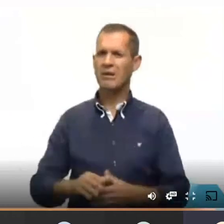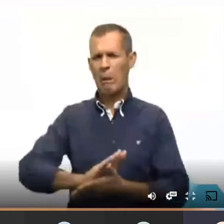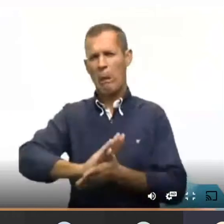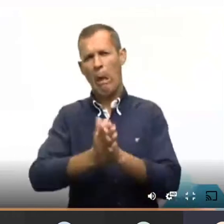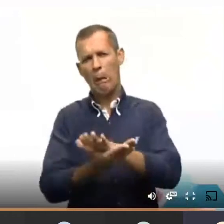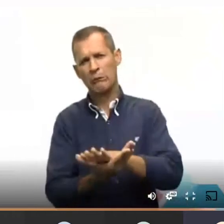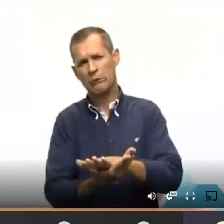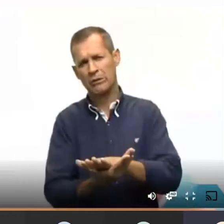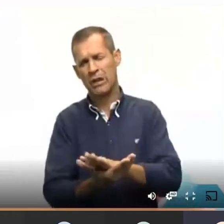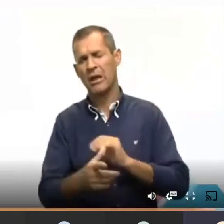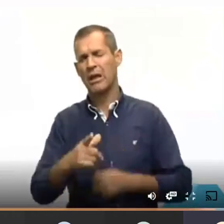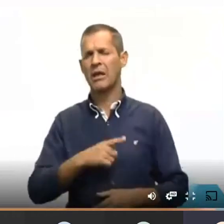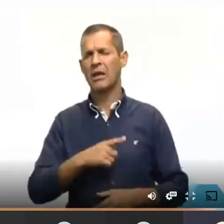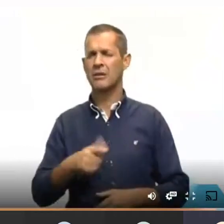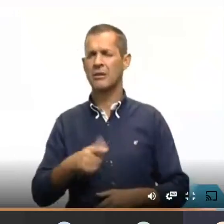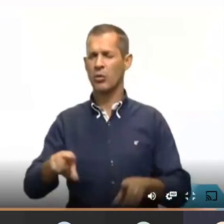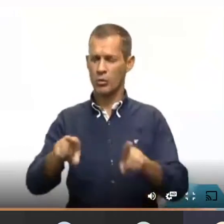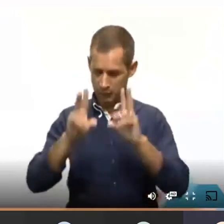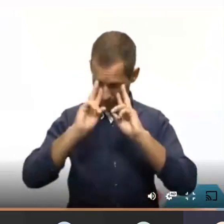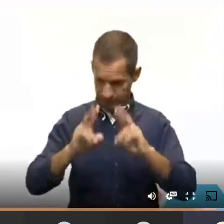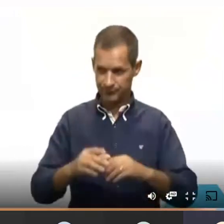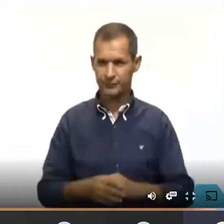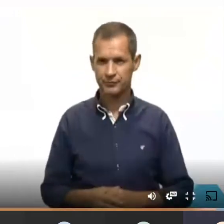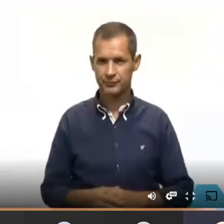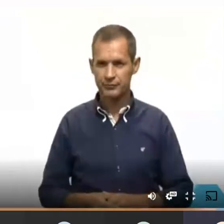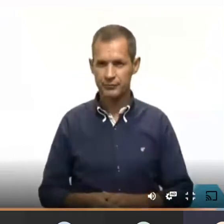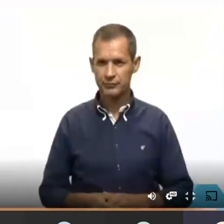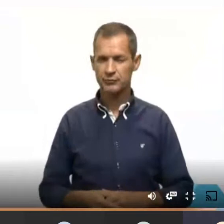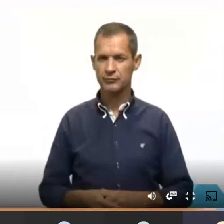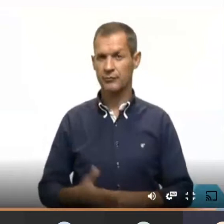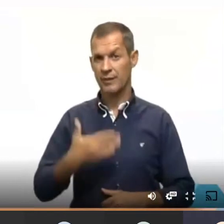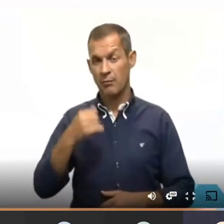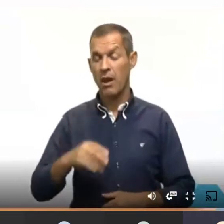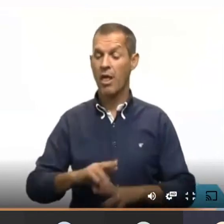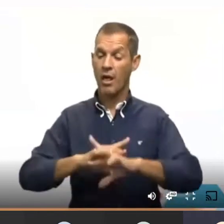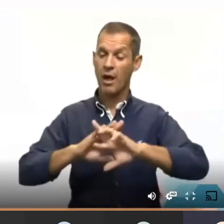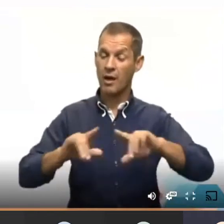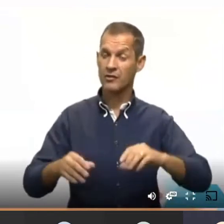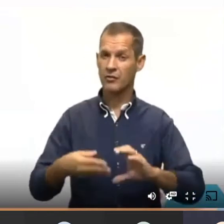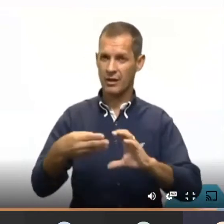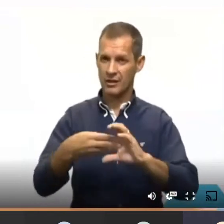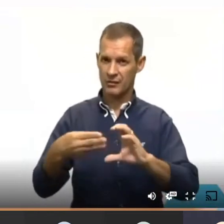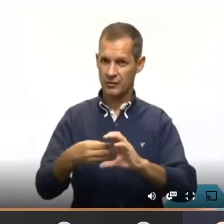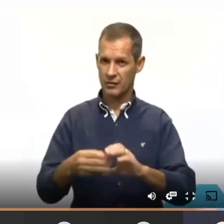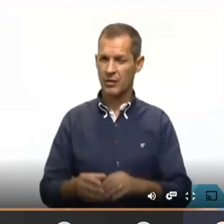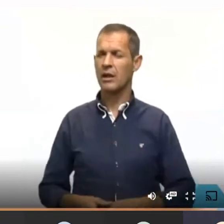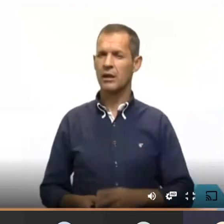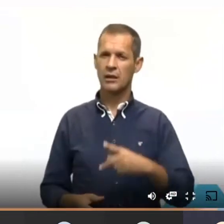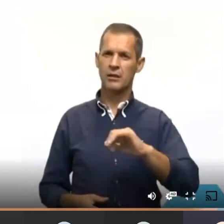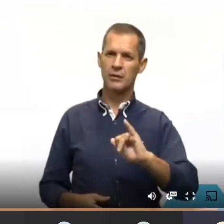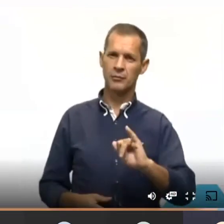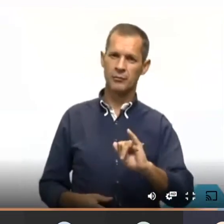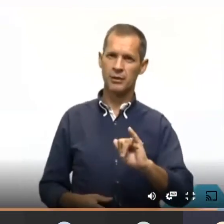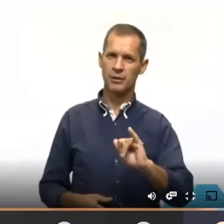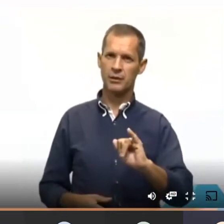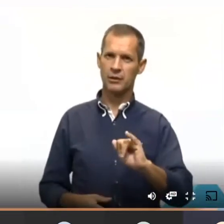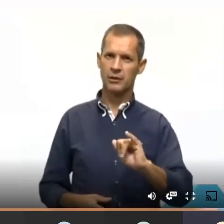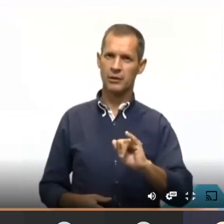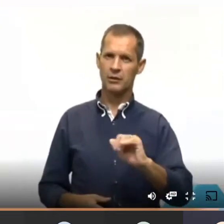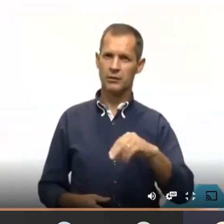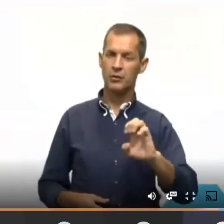totalmente destruída, né? Temos uma outra parte aqui, né? Observem a diferença de uma célula em picnose aqui em